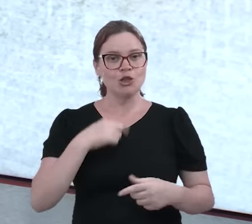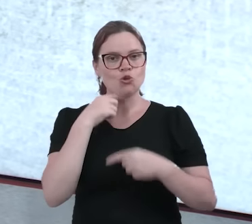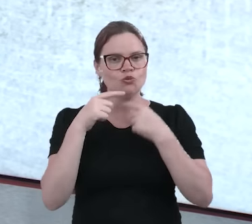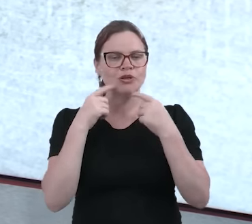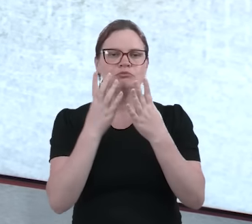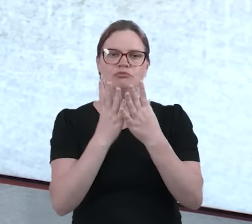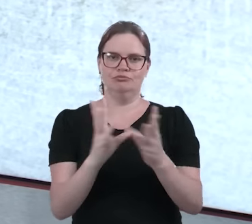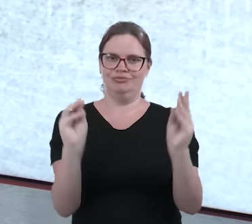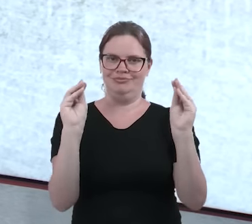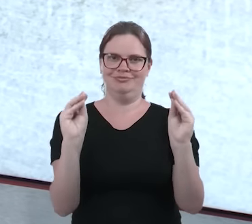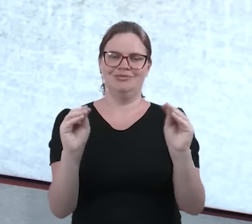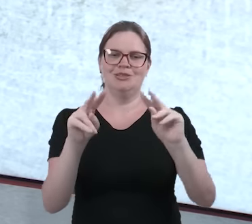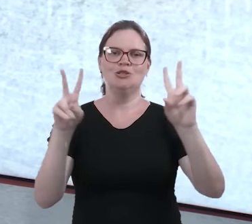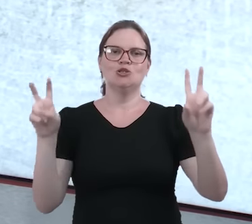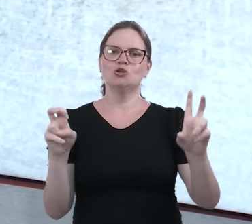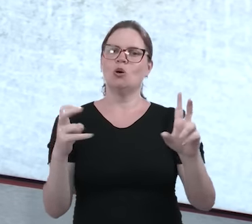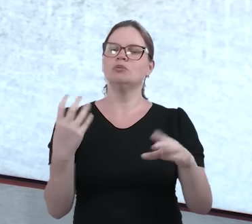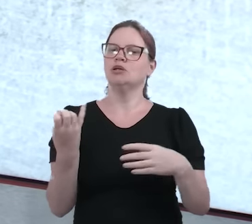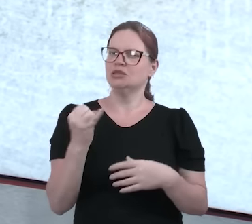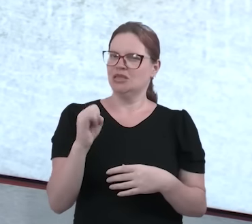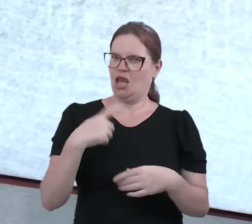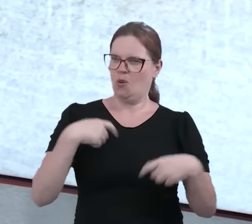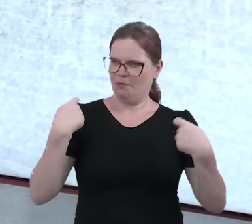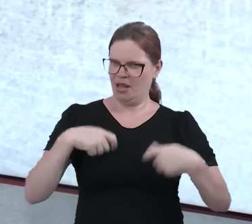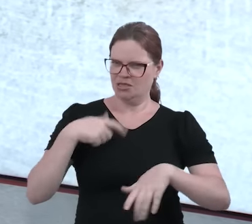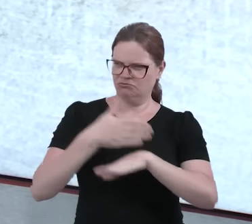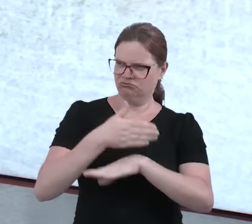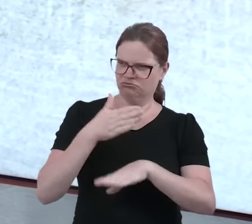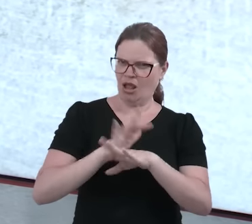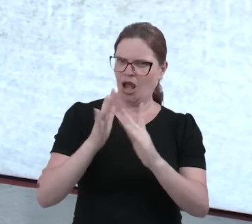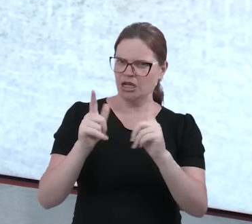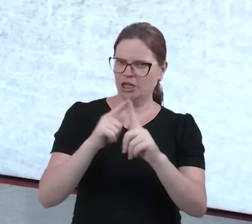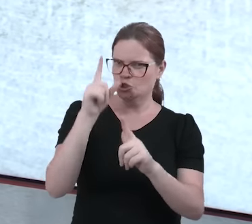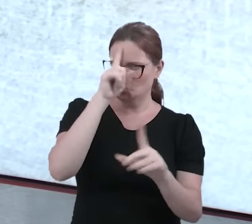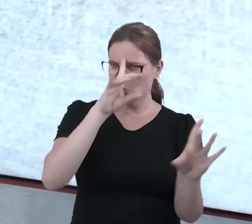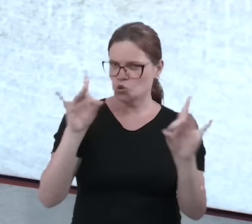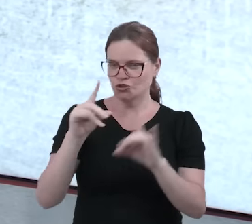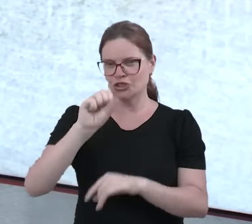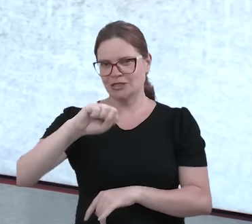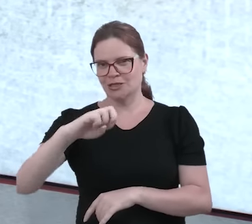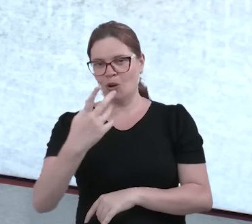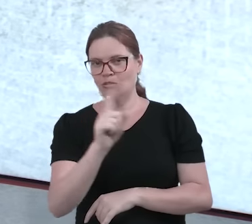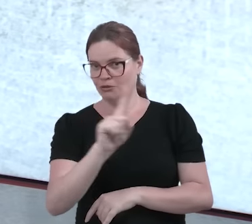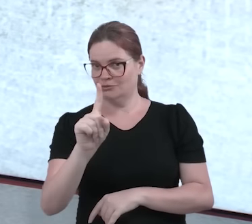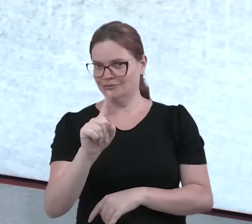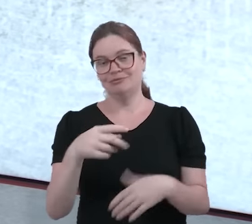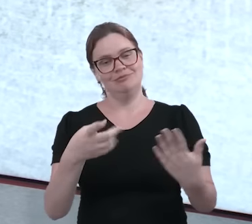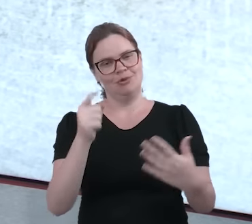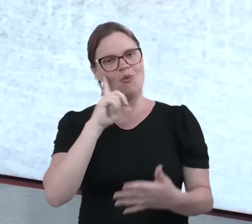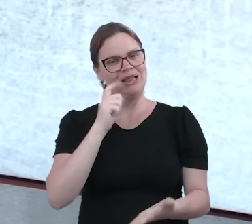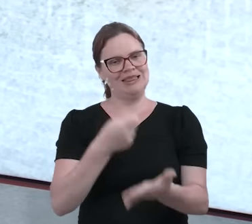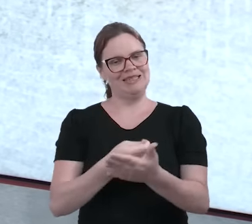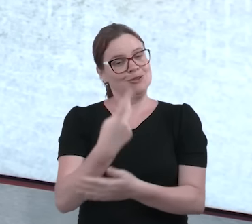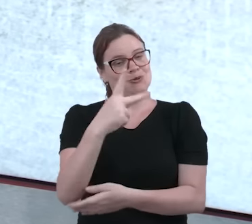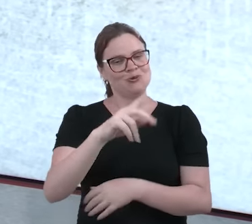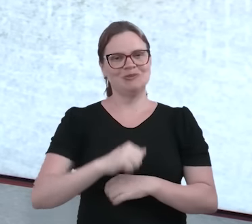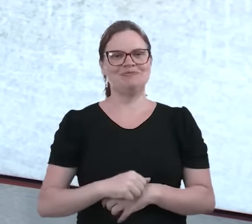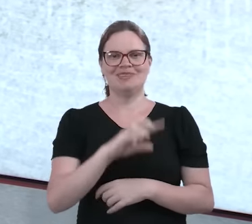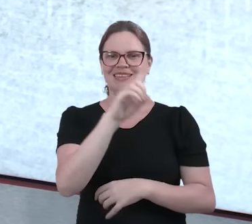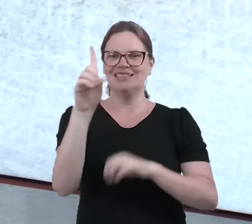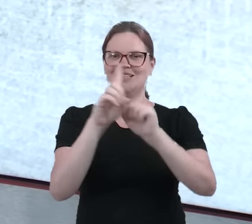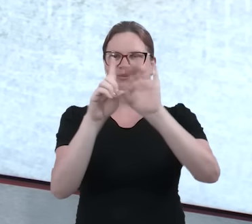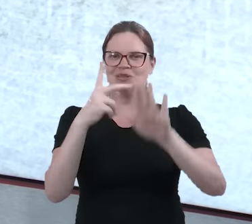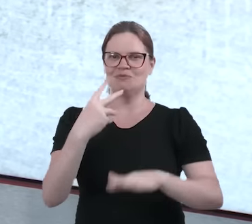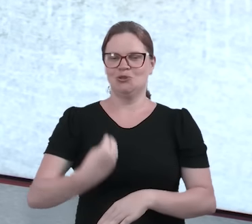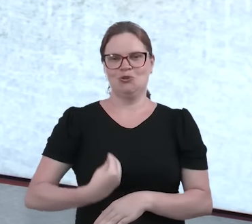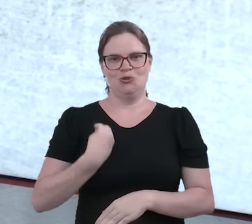dúvidas com relação à questão de devo frequentar a igreja, sim ou não? Então agora a decisão é sua e Deus vai abençoar muito a